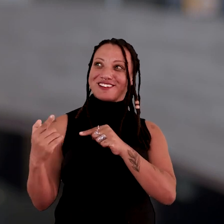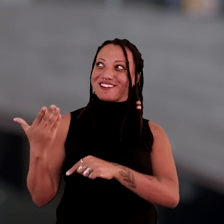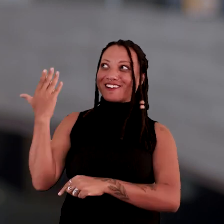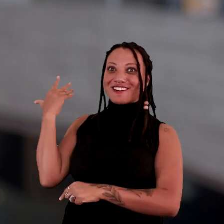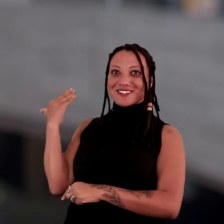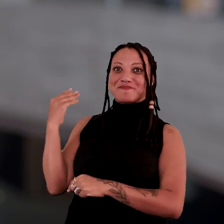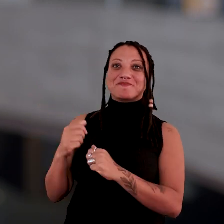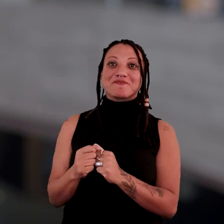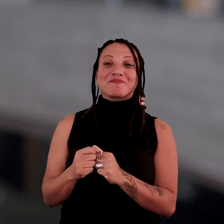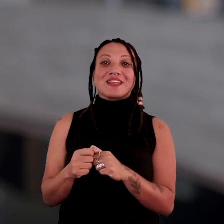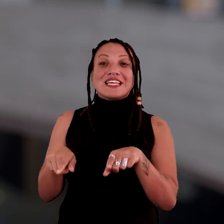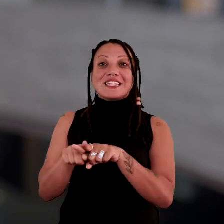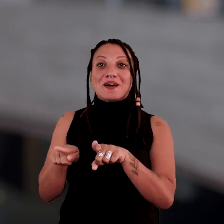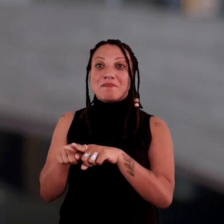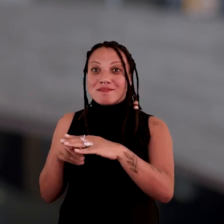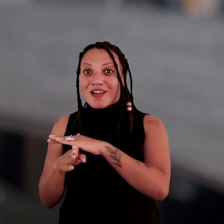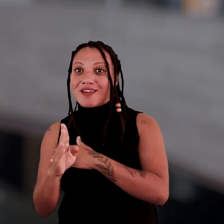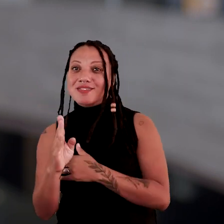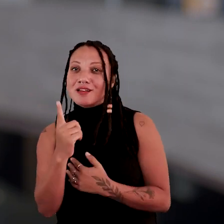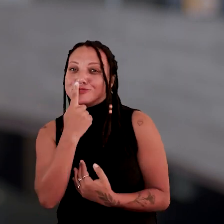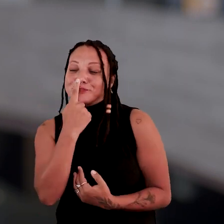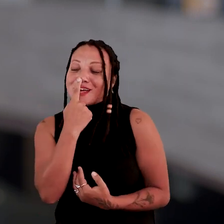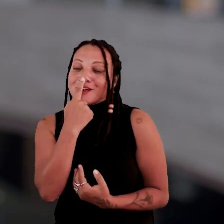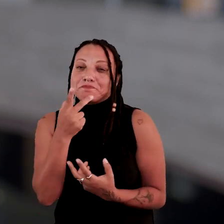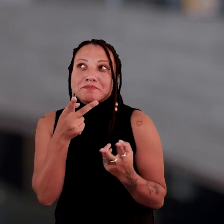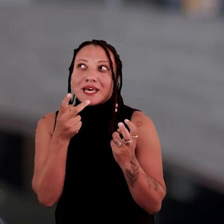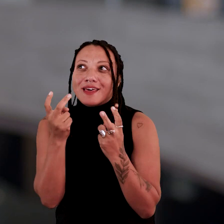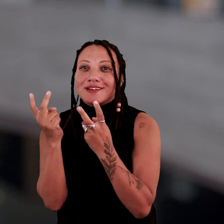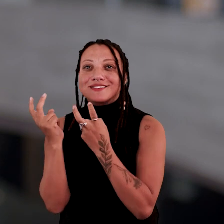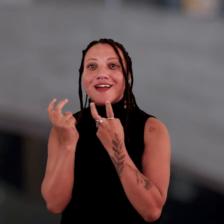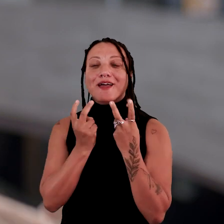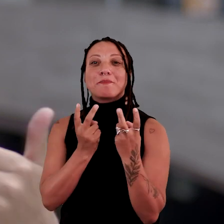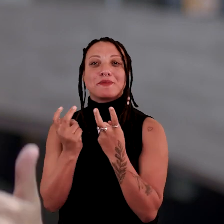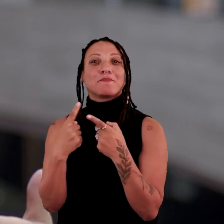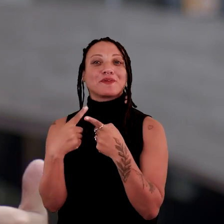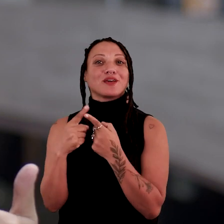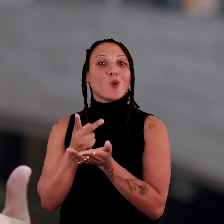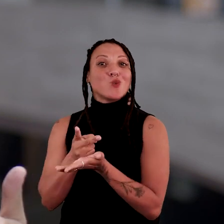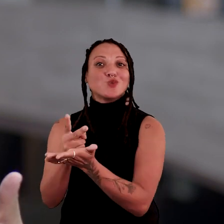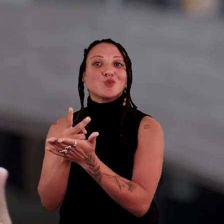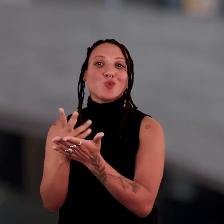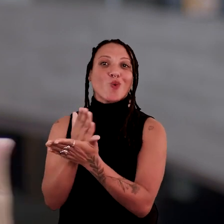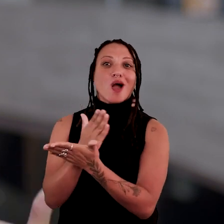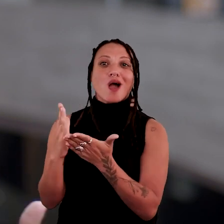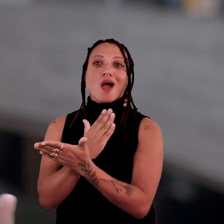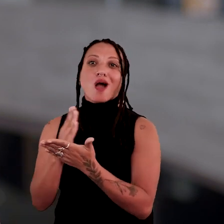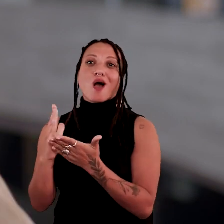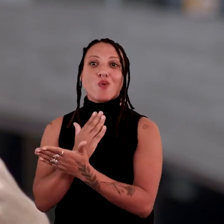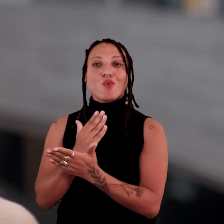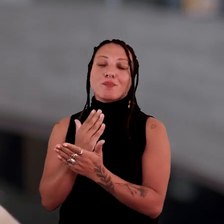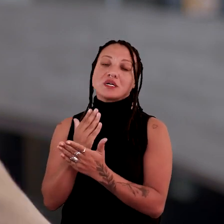de programa e demanda dos novos proprietários, um pavilhão, um bloco de concreto. Para a rua, ele não tem nenhuma